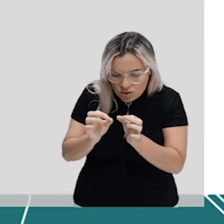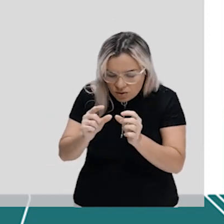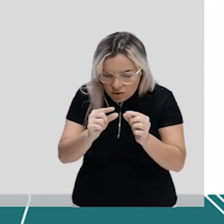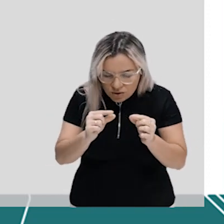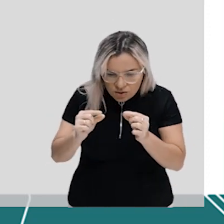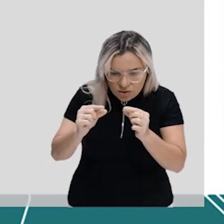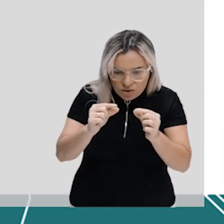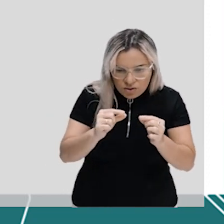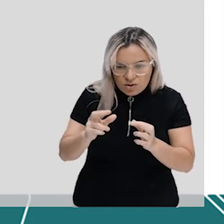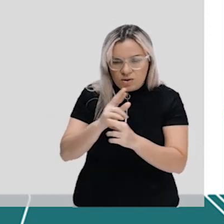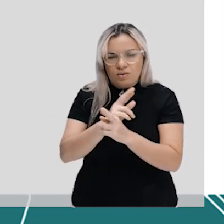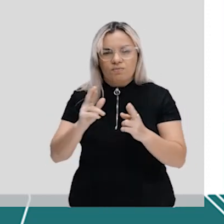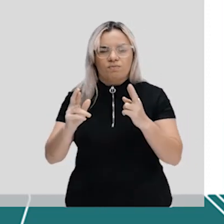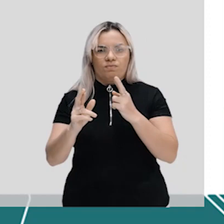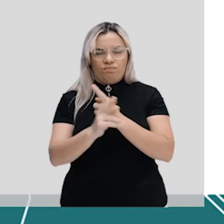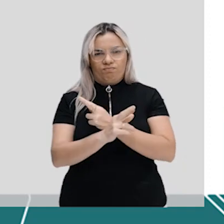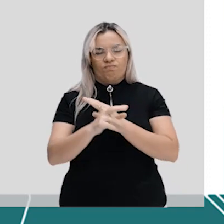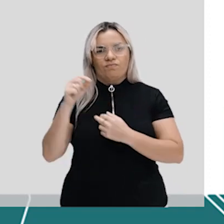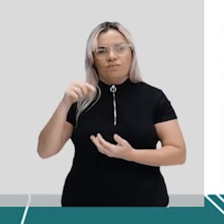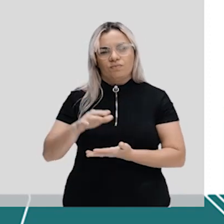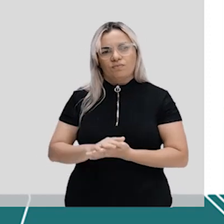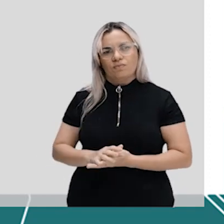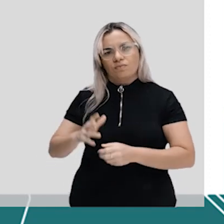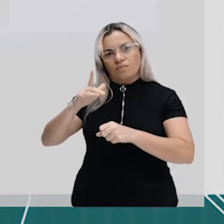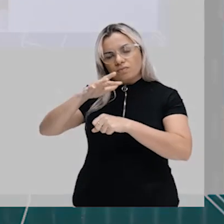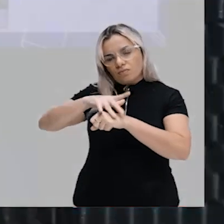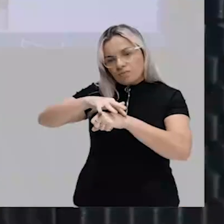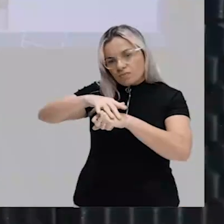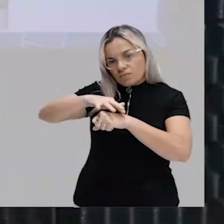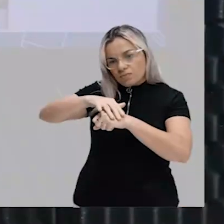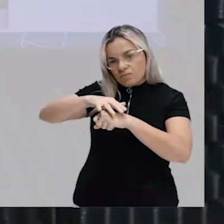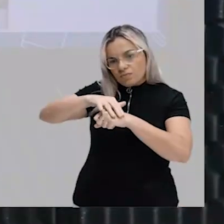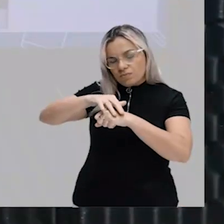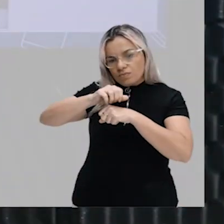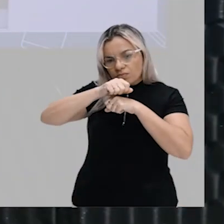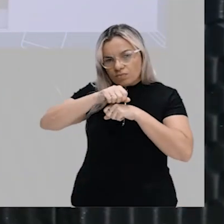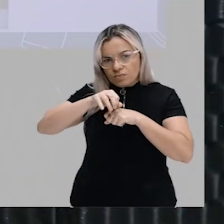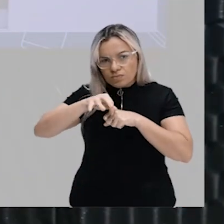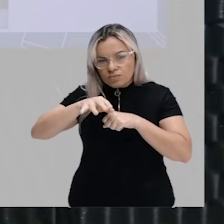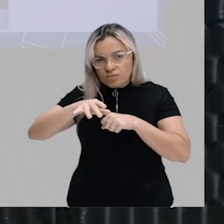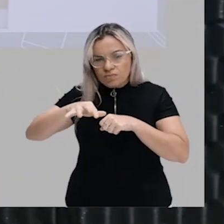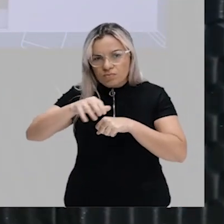conseguiu associar as doenças que eram causadas